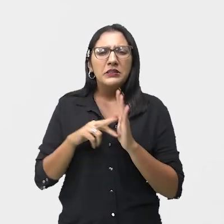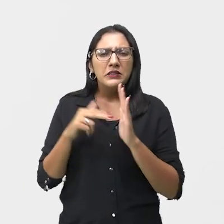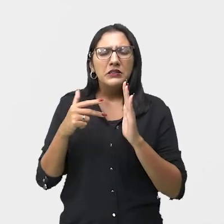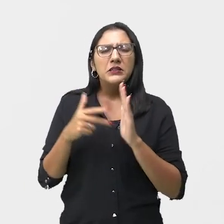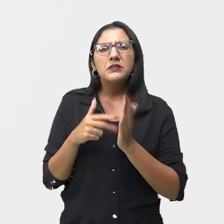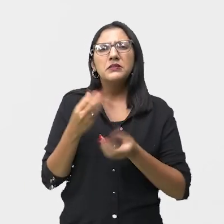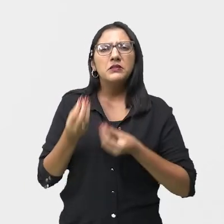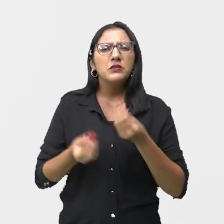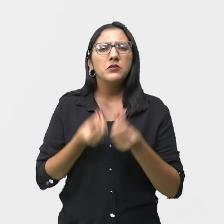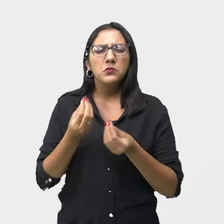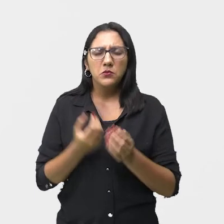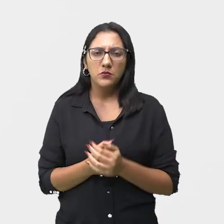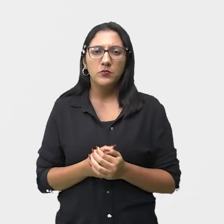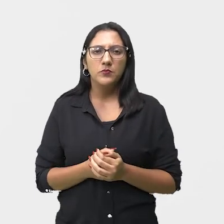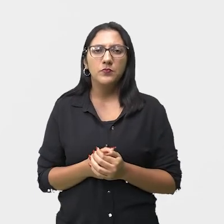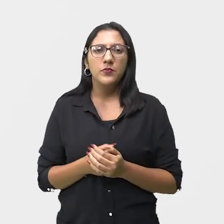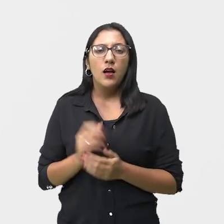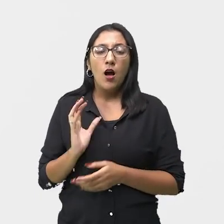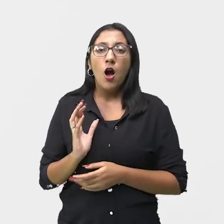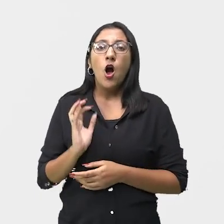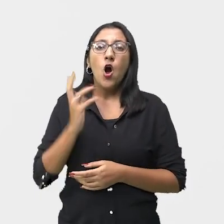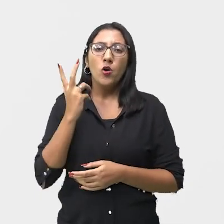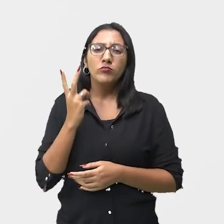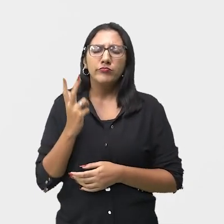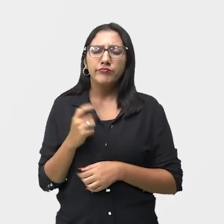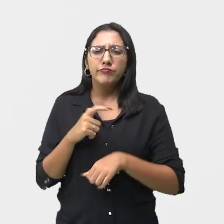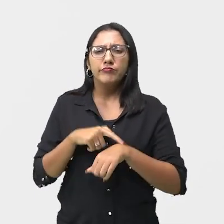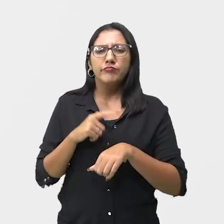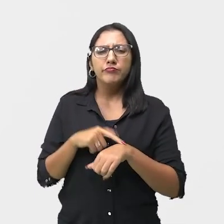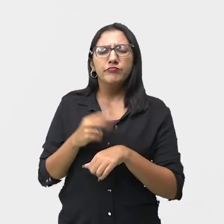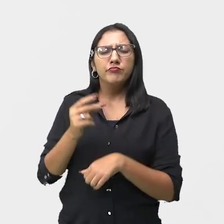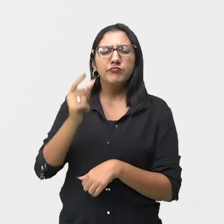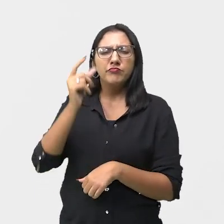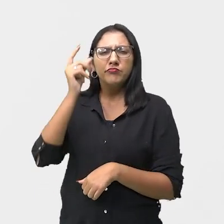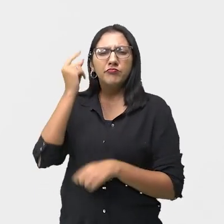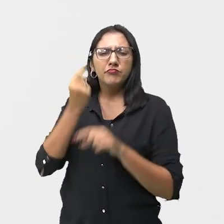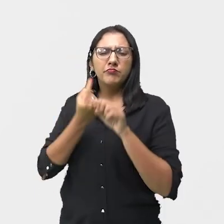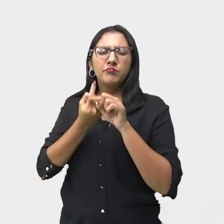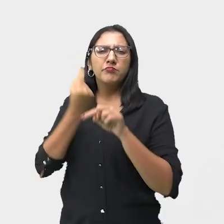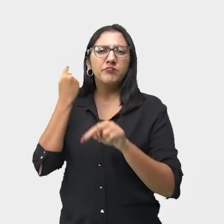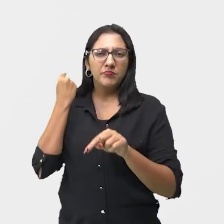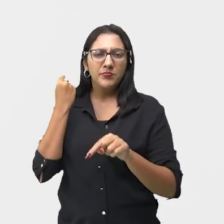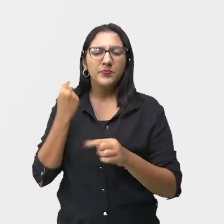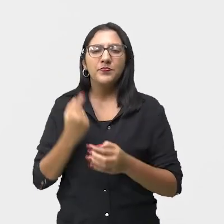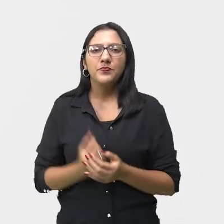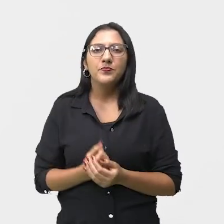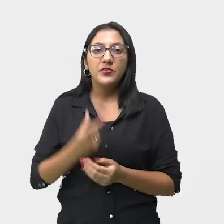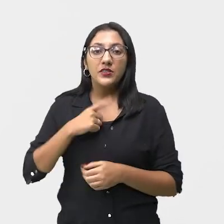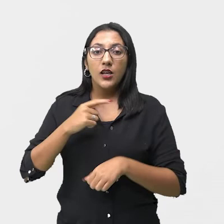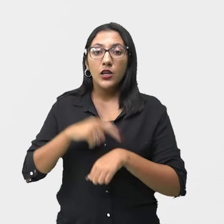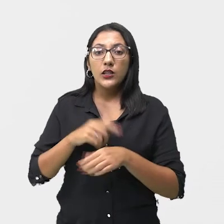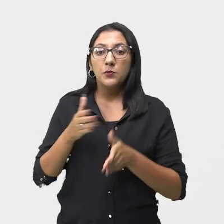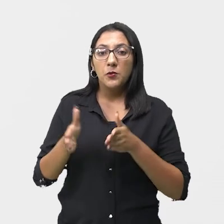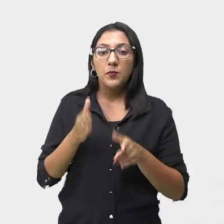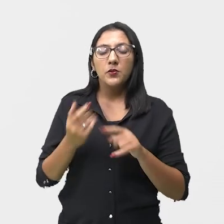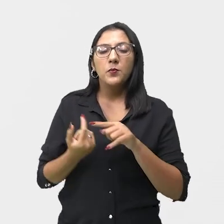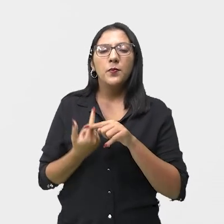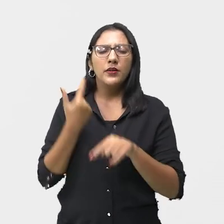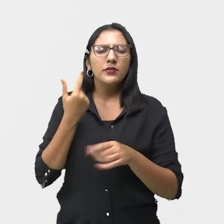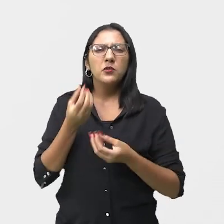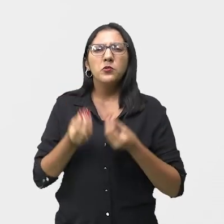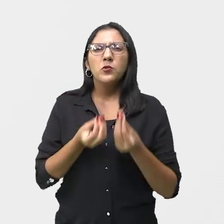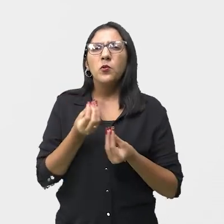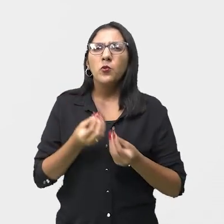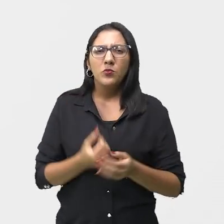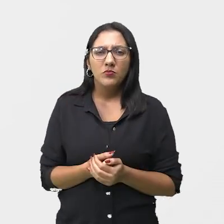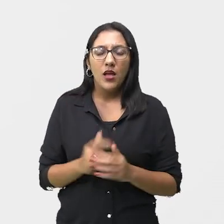ações da narrativa que ocorreram realmente em um tempo que ficou lá no passado. E é um tempo passado assim,